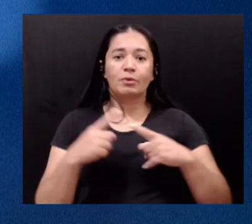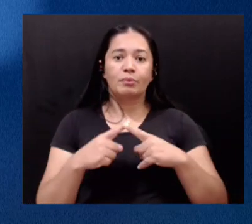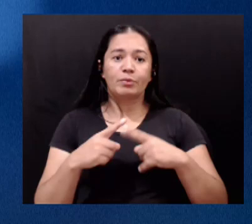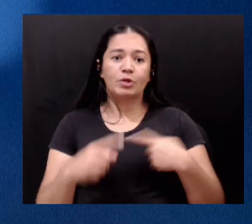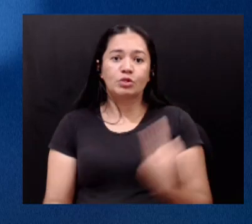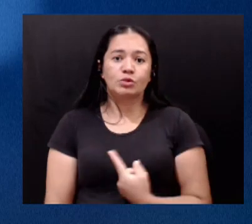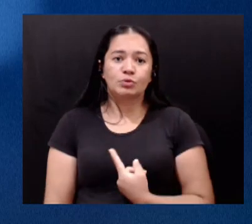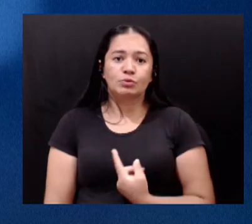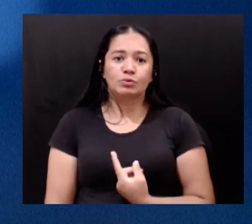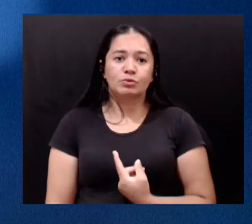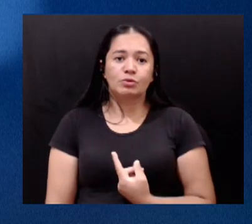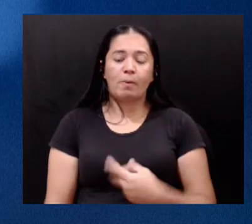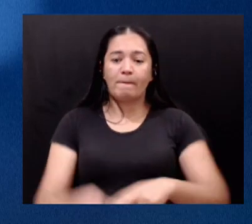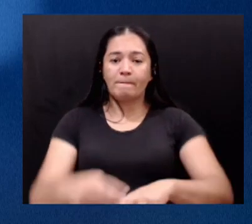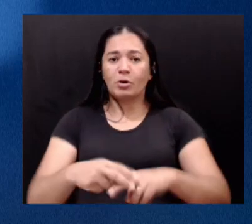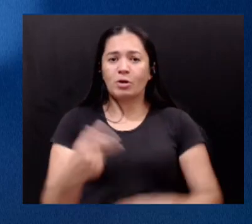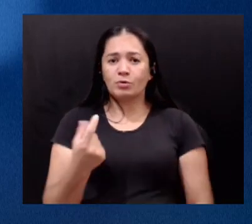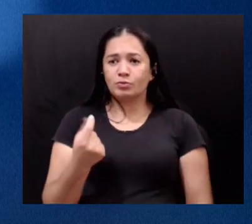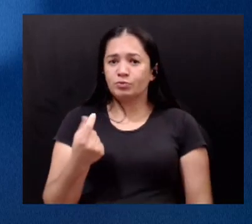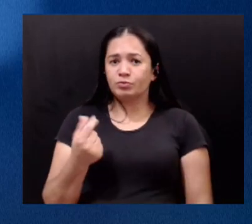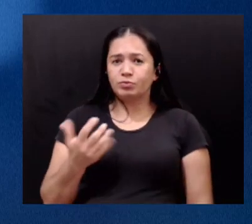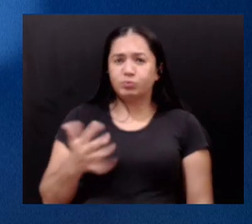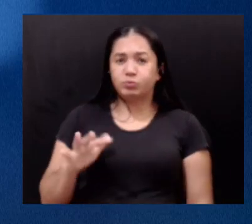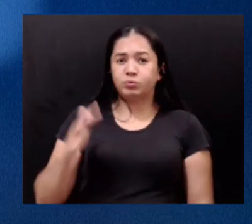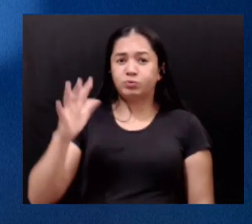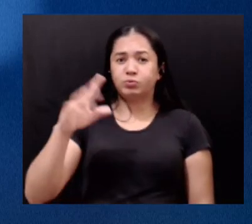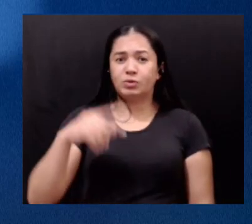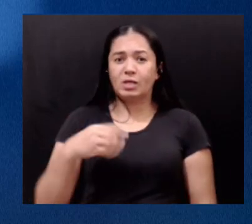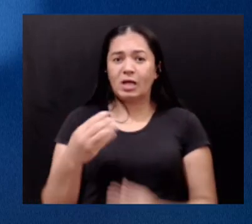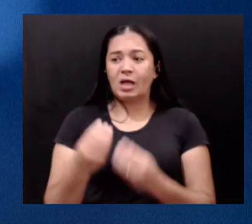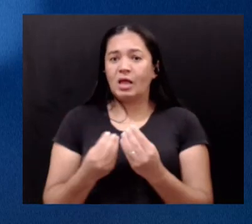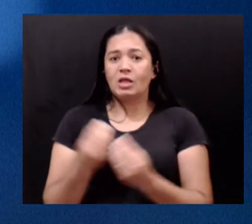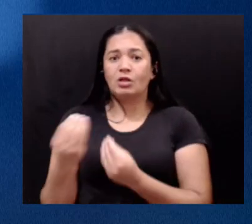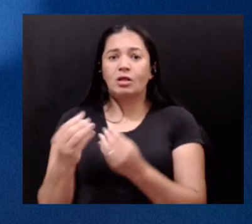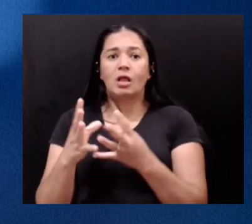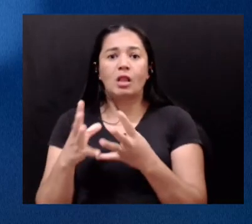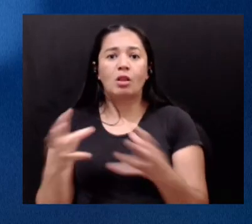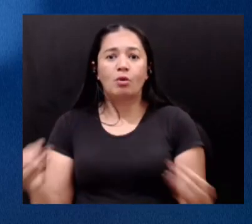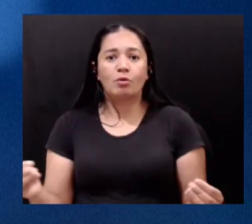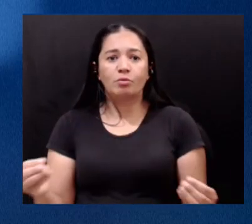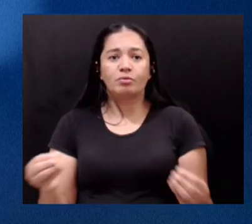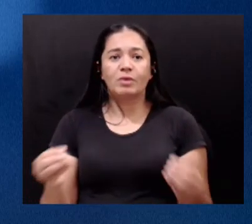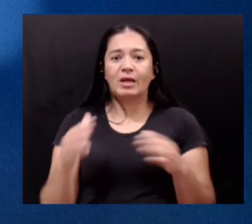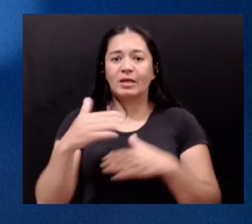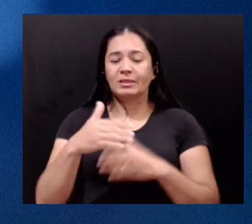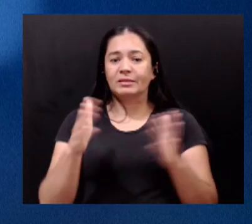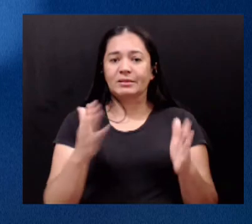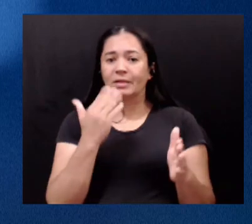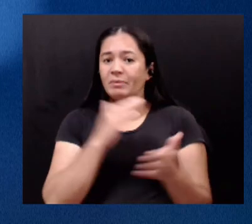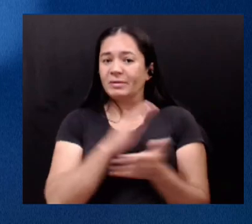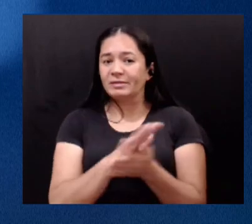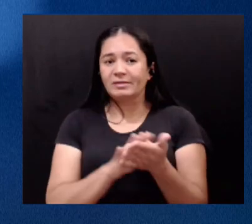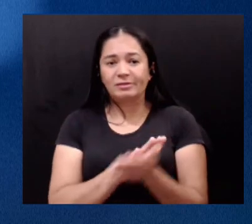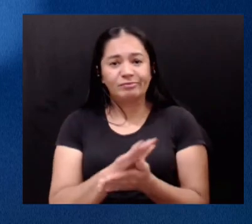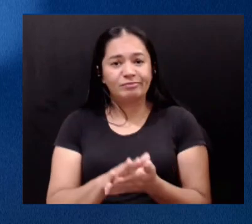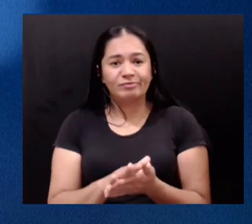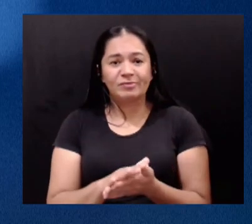preço das coisas está tão caro, as doações estão sumindo. Não chega a cesta básica, alimento para o dia a dia, está difícil,